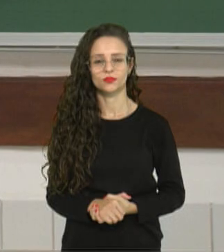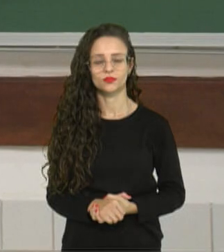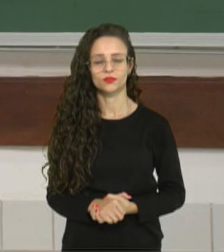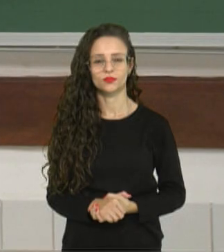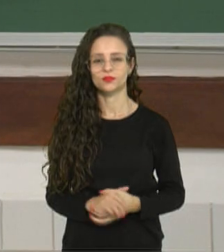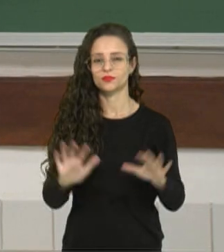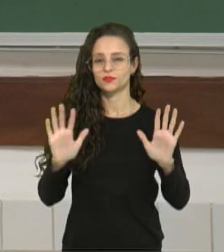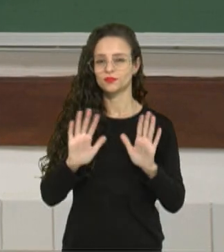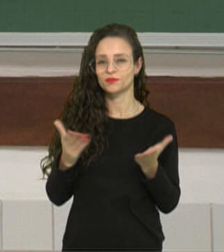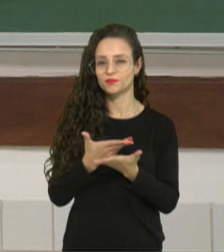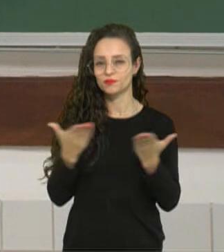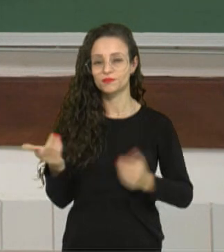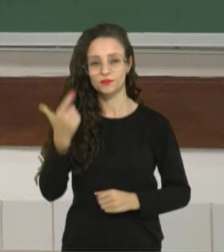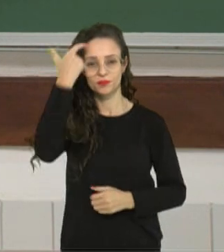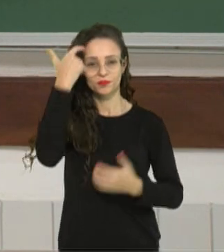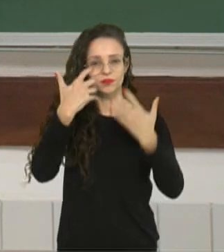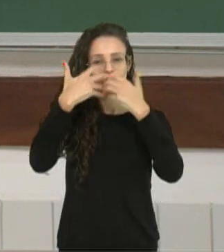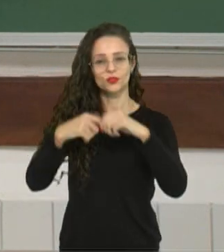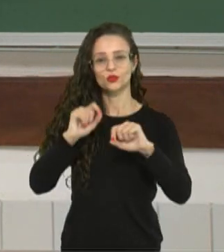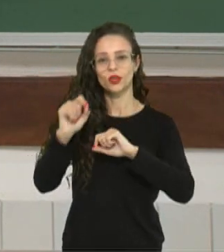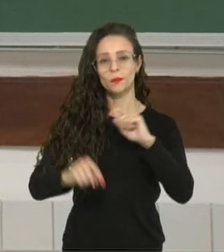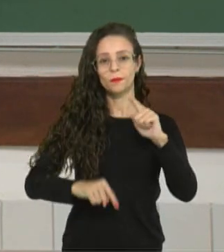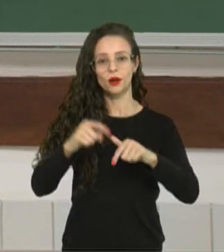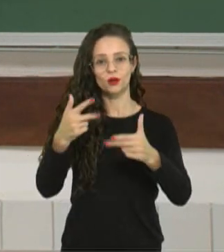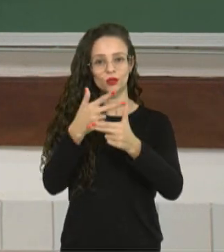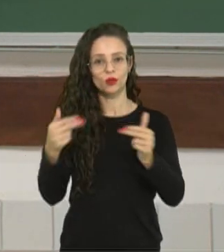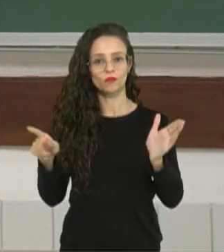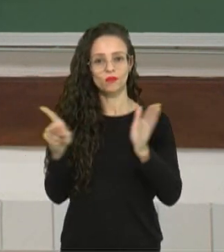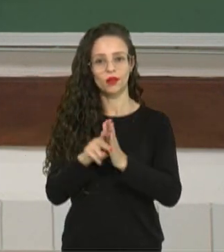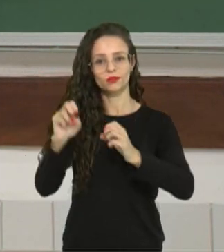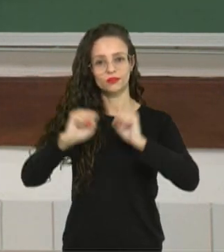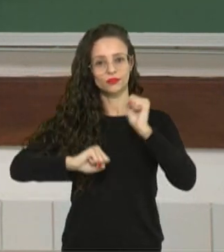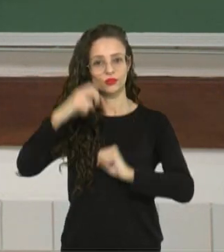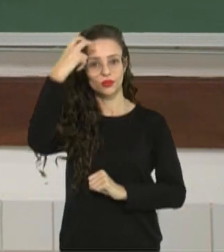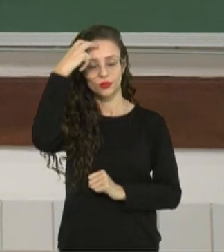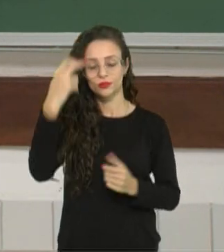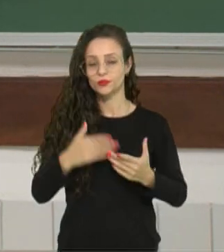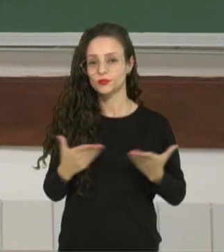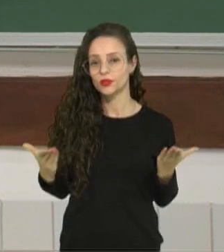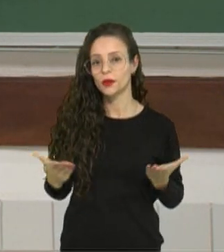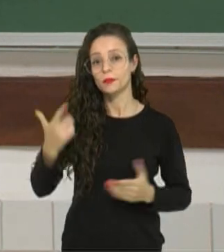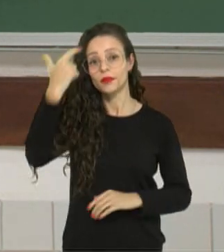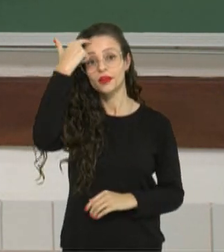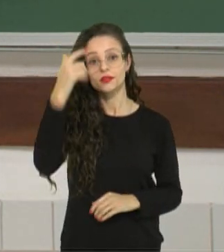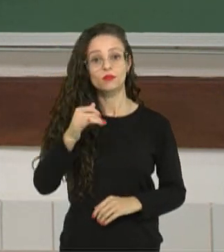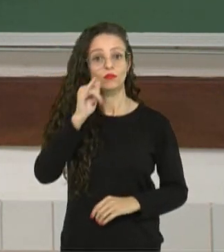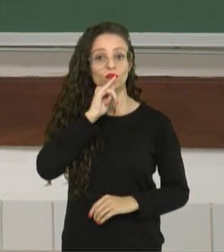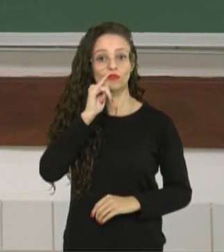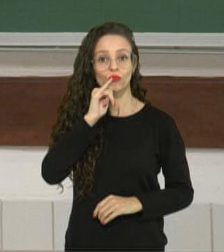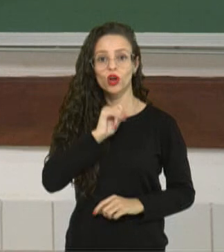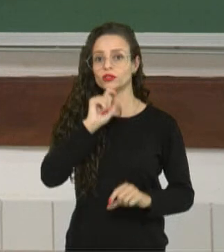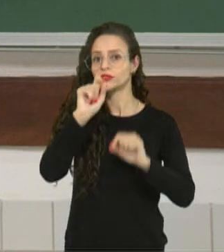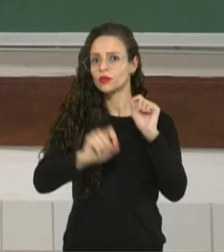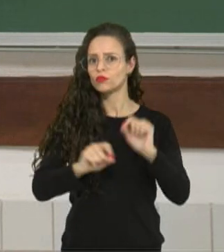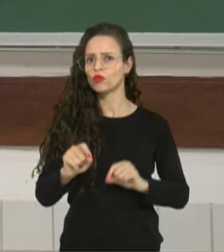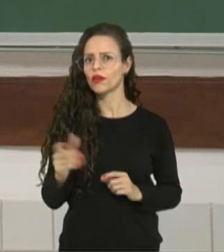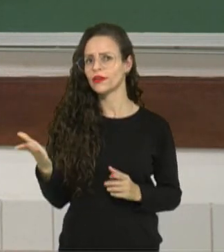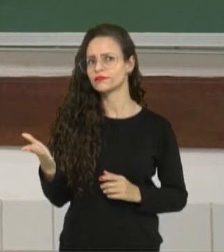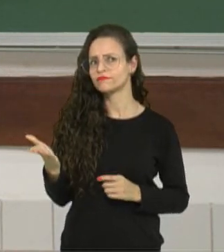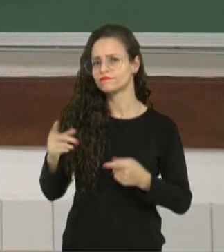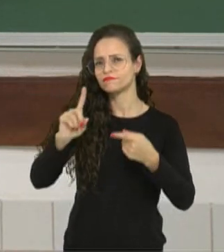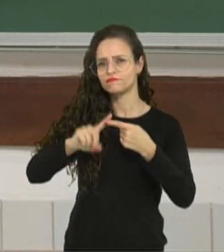E aí, você pensou em algum produto da indústria cultural? Vamos pensar, por exemplo, nas plataformas de streaming.